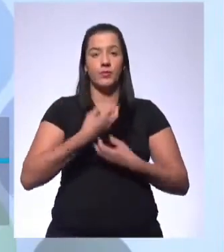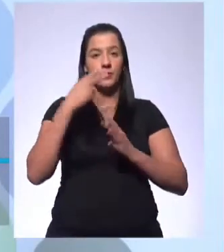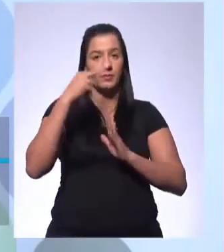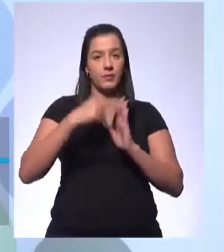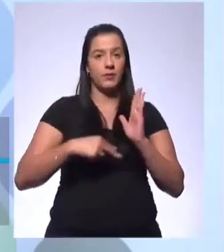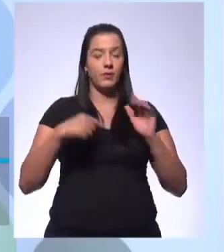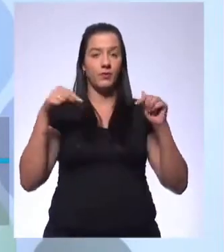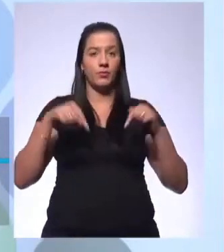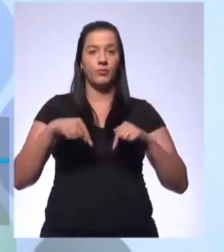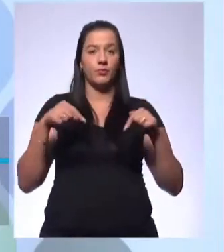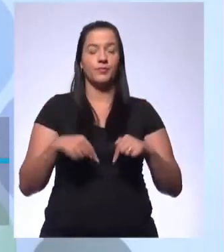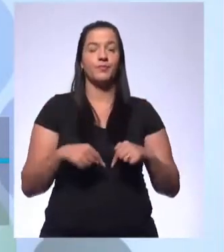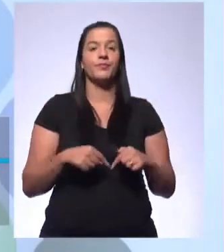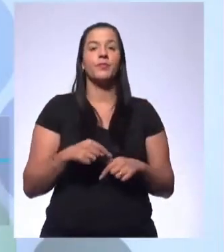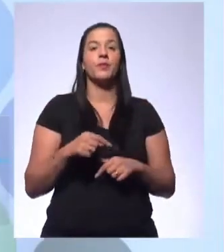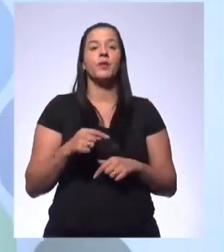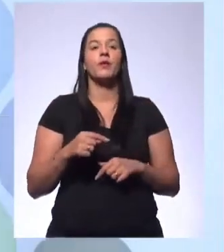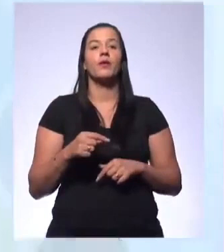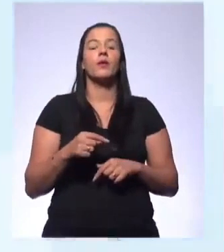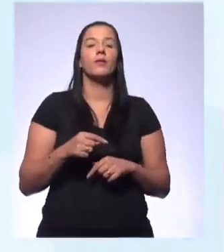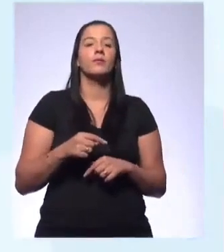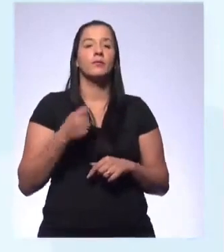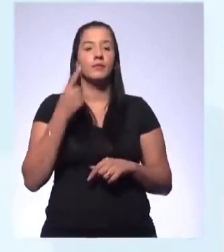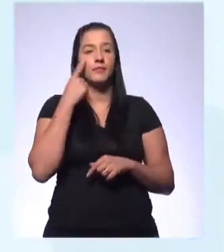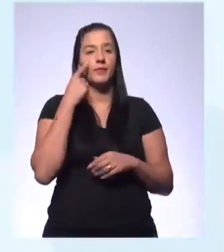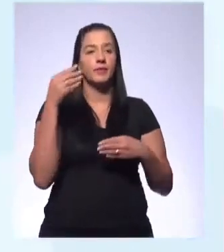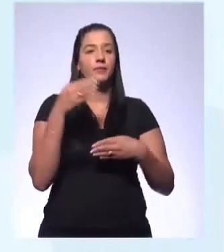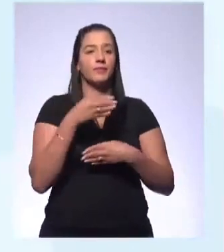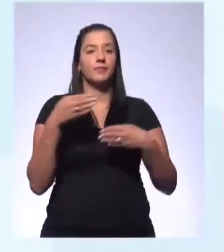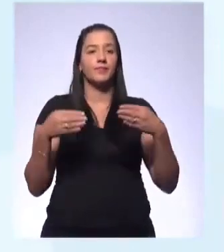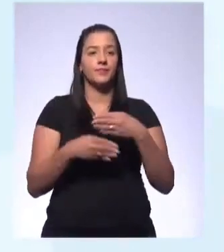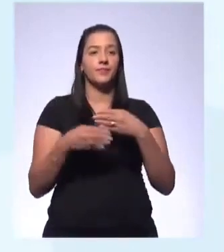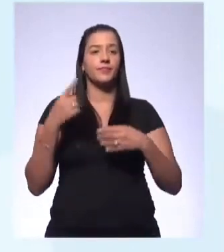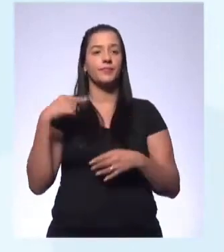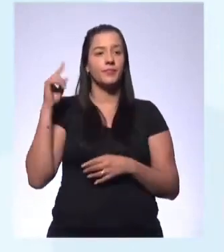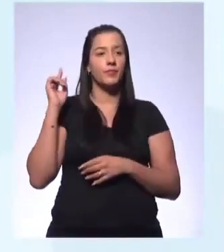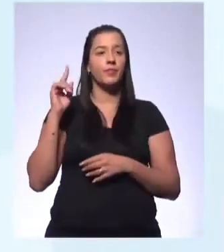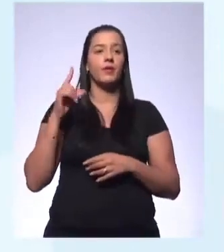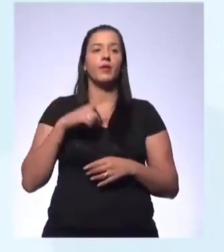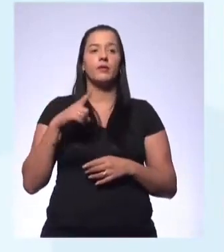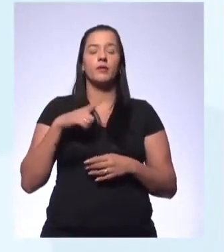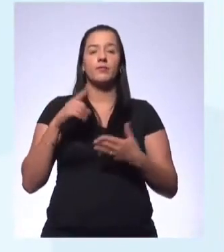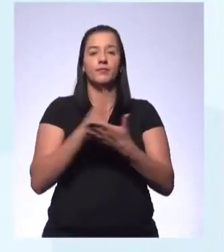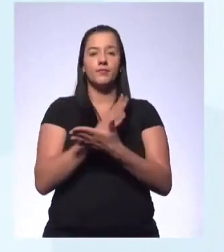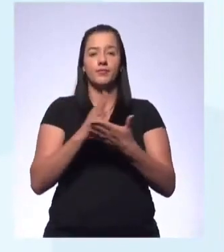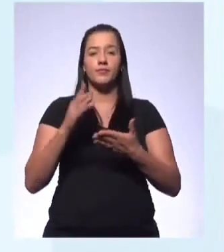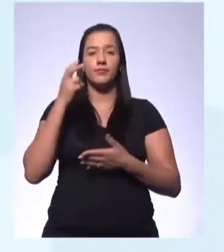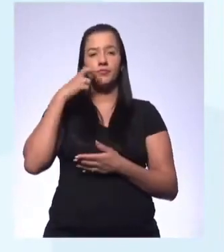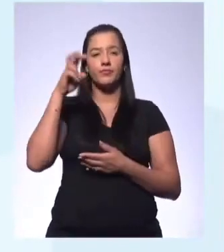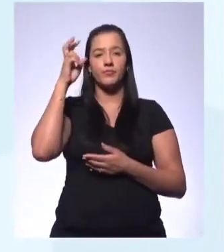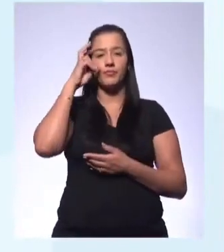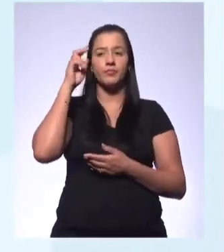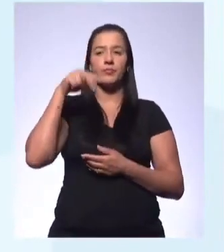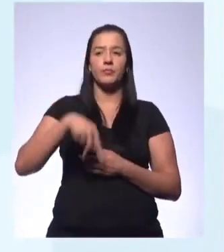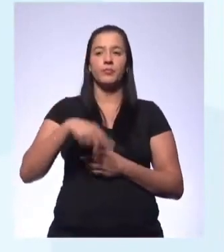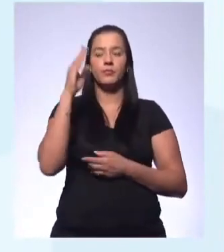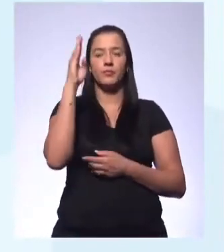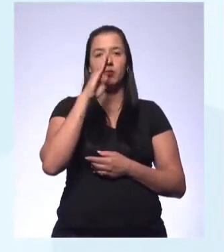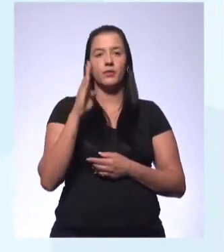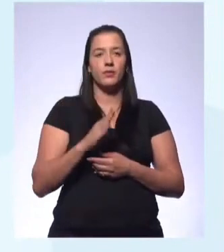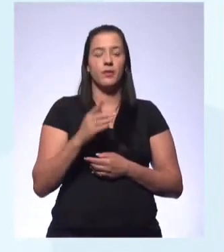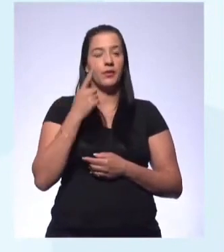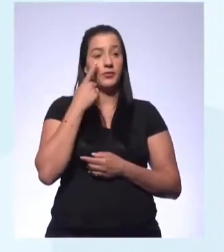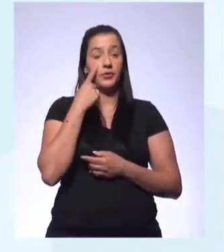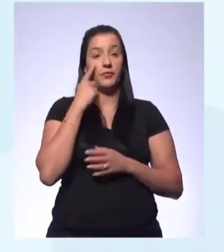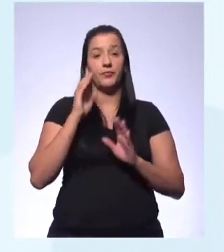hoje. Só revisando a aula anterior, que a gente tem um slide. Os traços culturais de matriz africana no Brasil, que nós